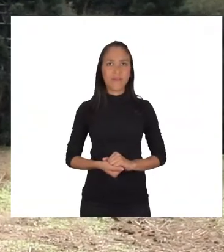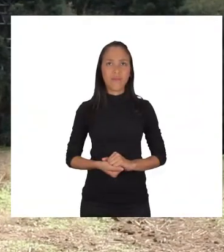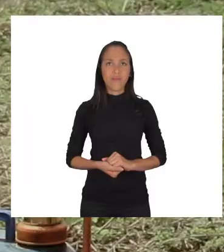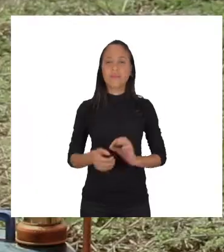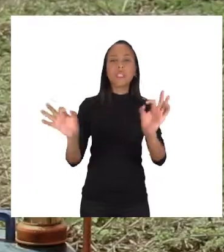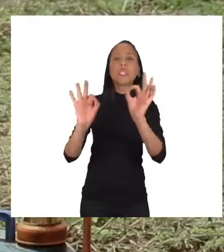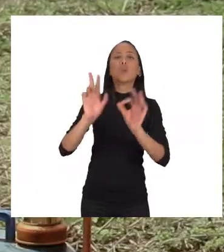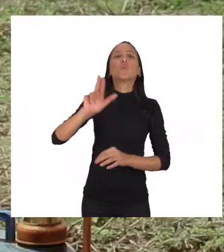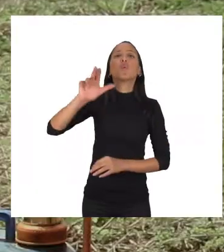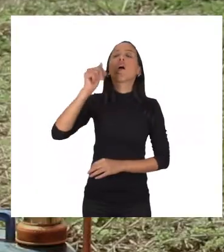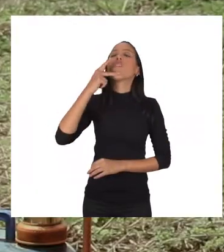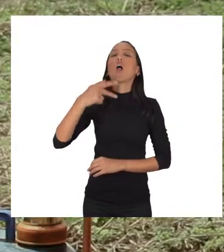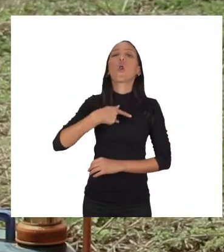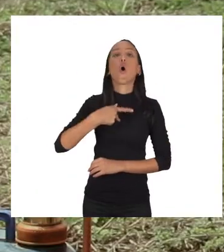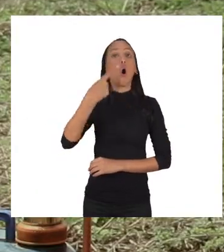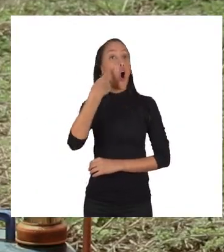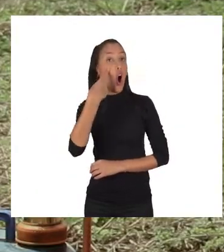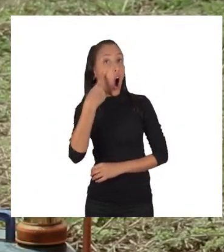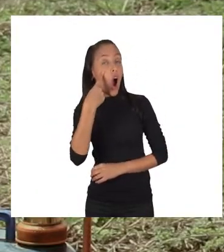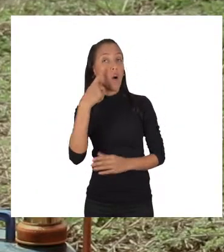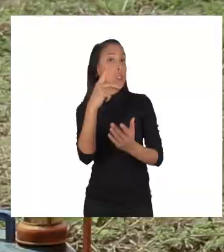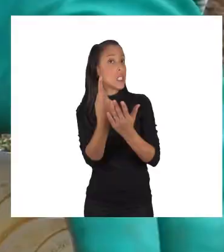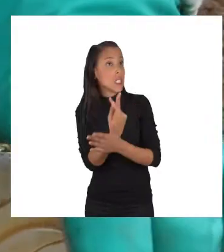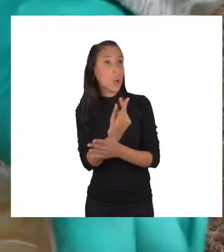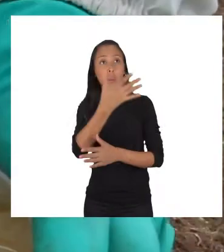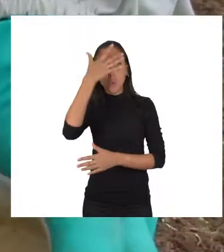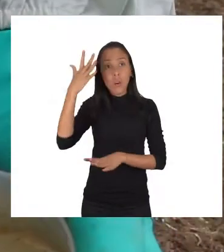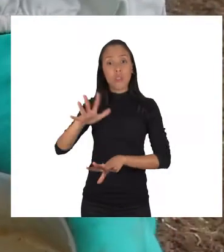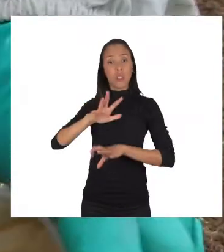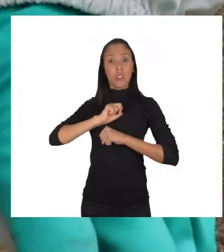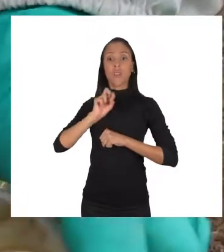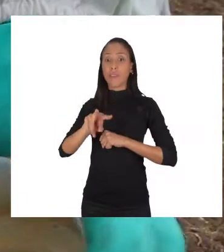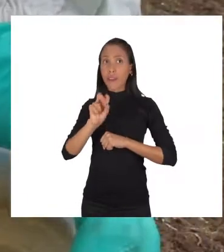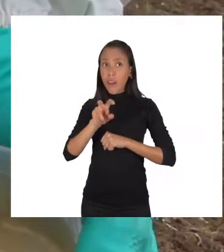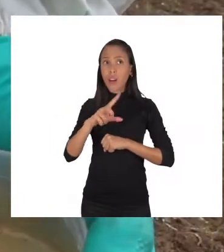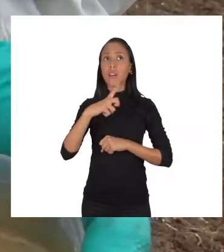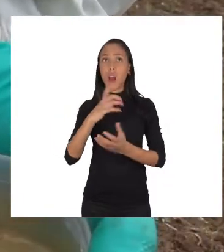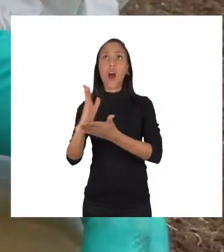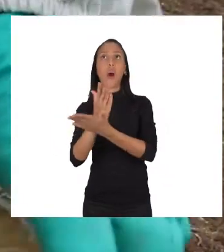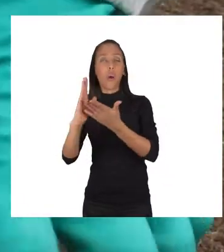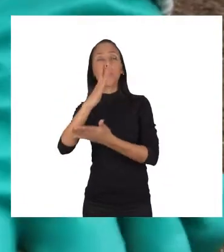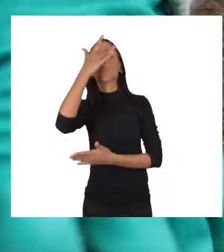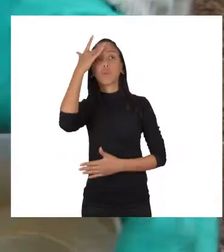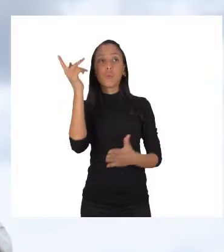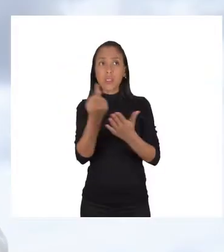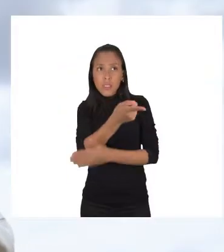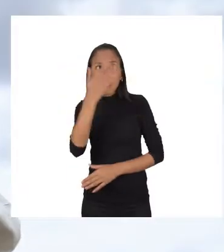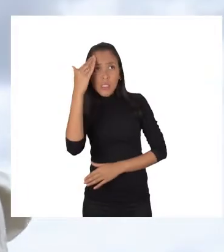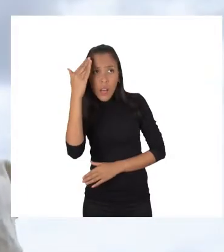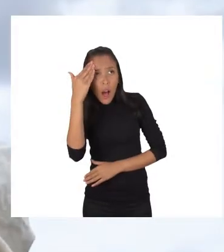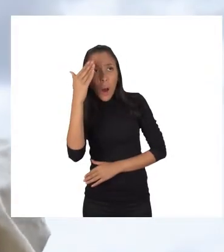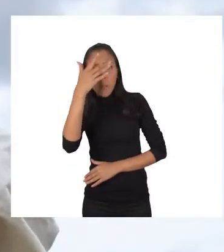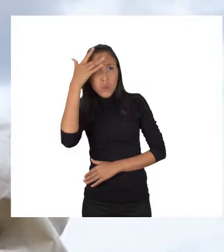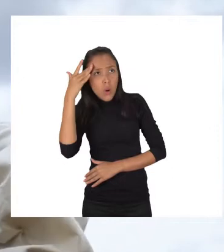Ninguém nunca me apresentou que dissesse assim, ó, teve pessoas que tiveram intoxicação, existem pessoas que se intoxicaram, isso. Eu sabia que as pessoas que tomavam